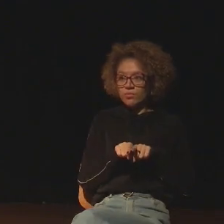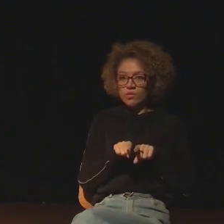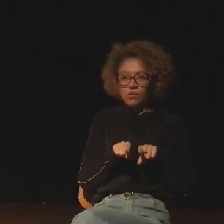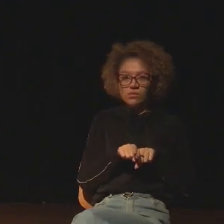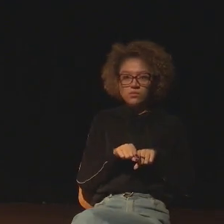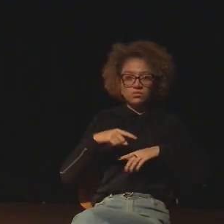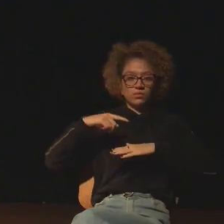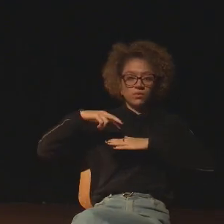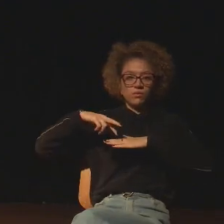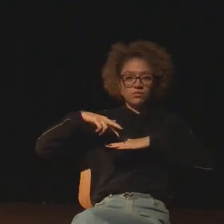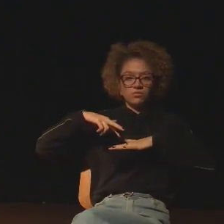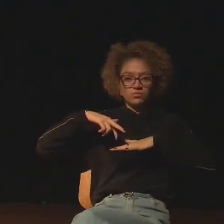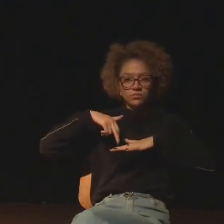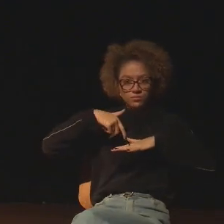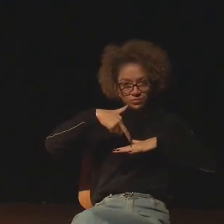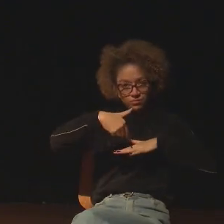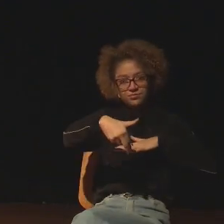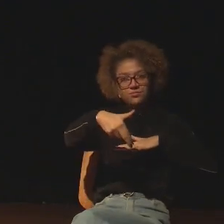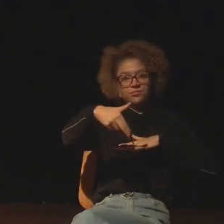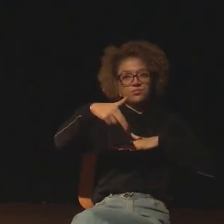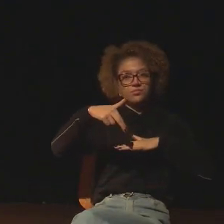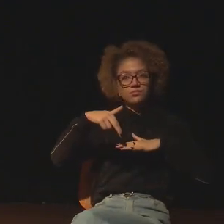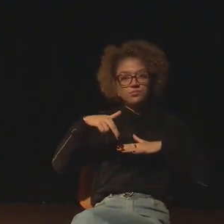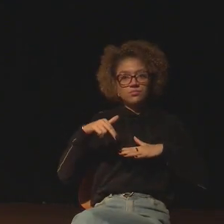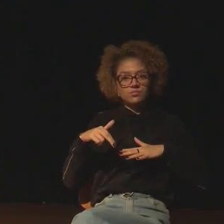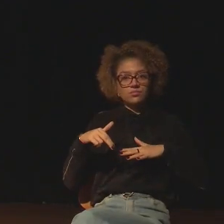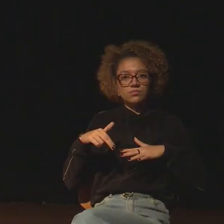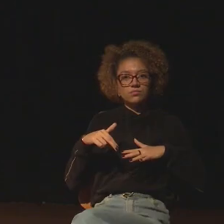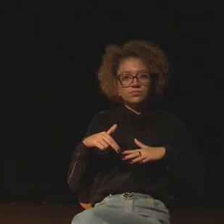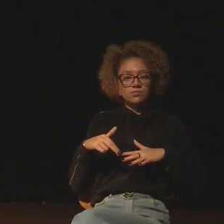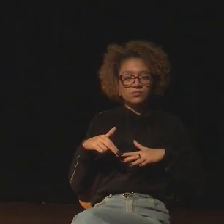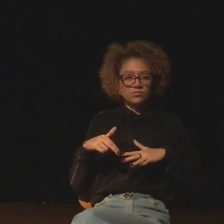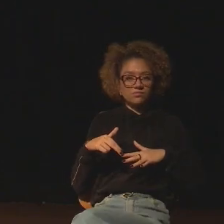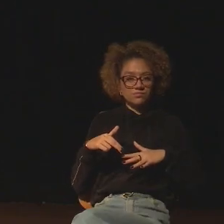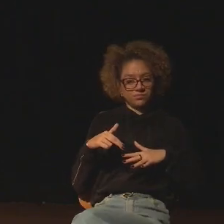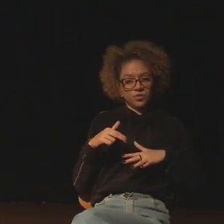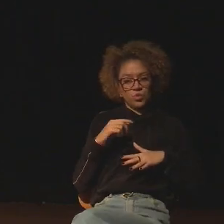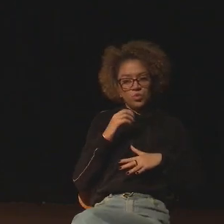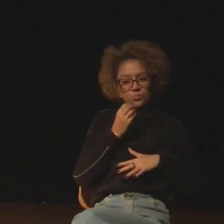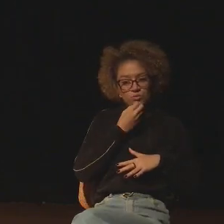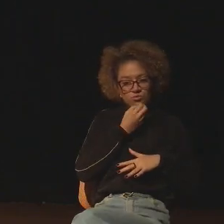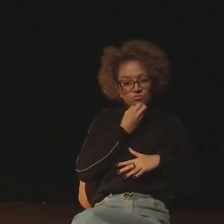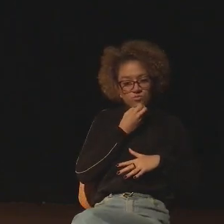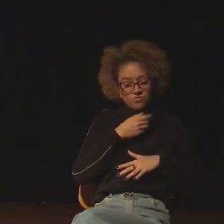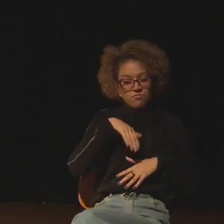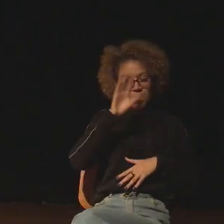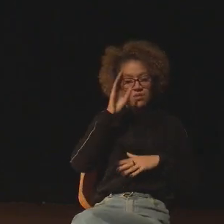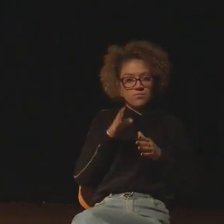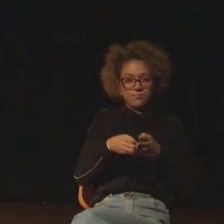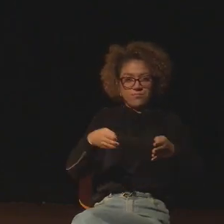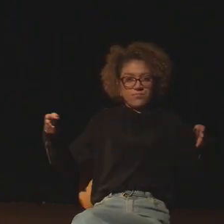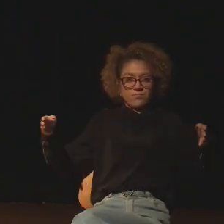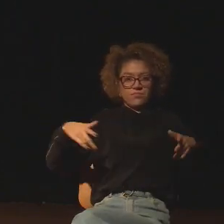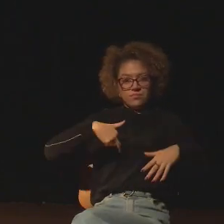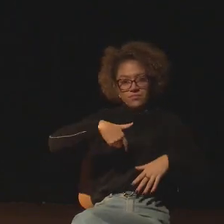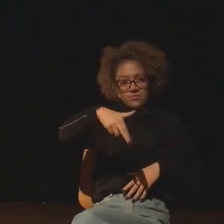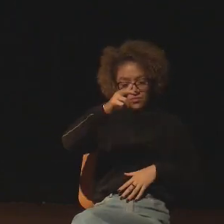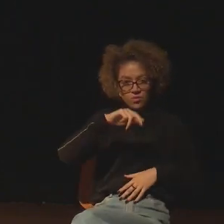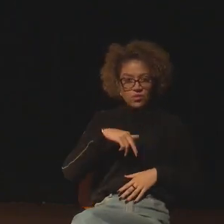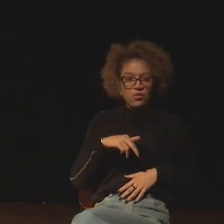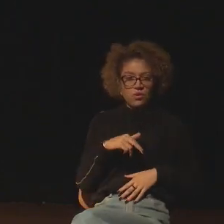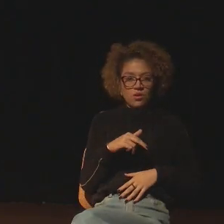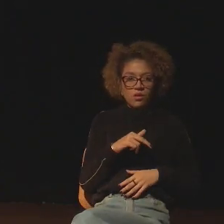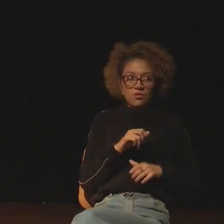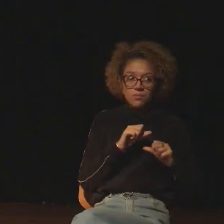querendo ampliar com projetos nesse sentido, sejam projetos que fechem vias, sejam projetos que não fechem vias. A gente tem